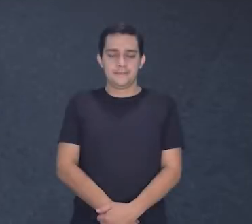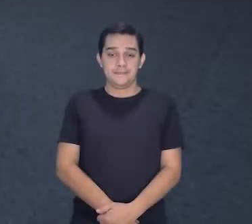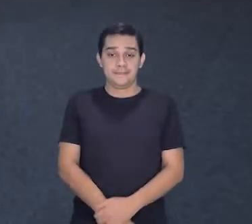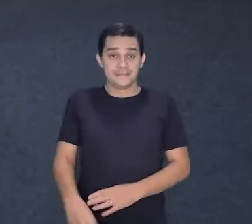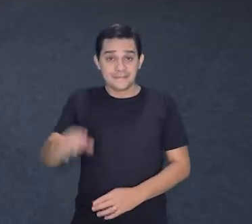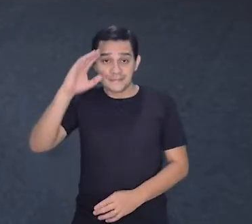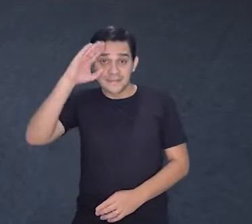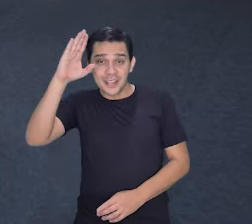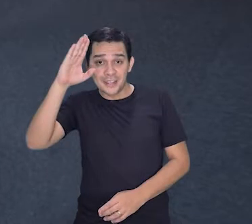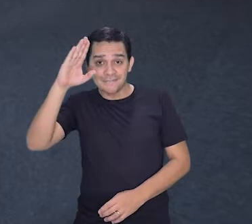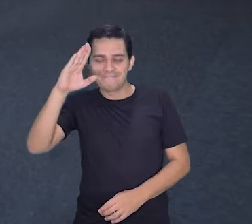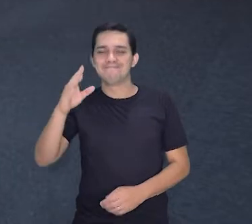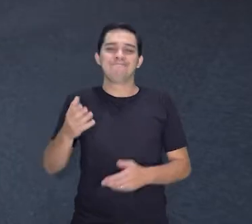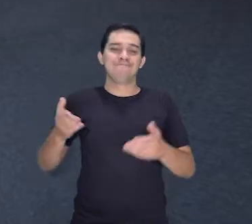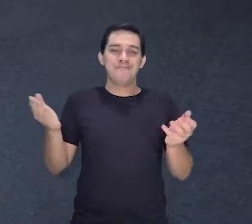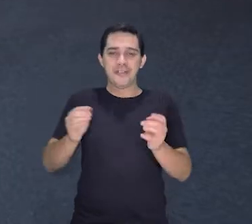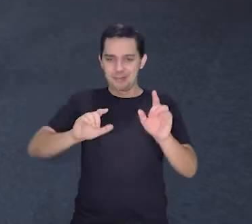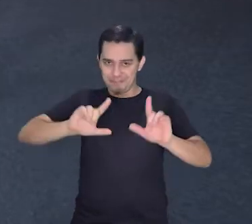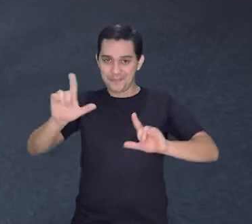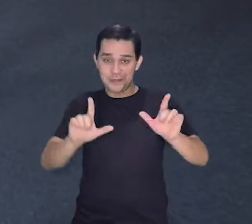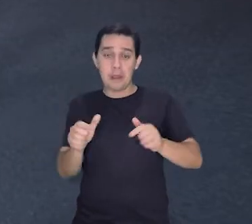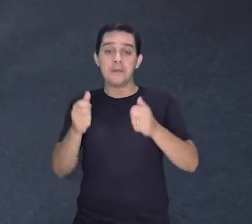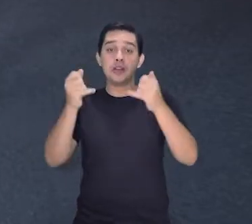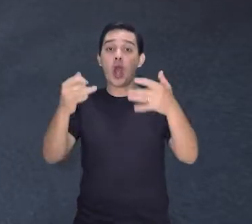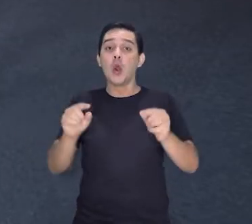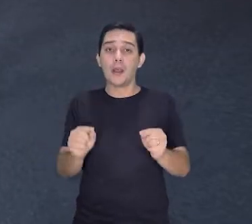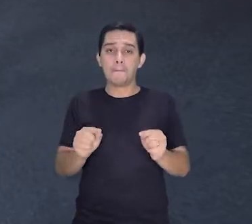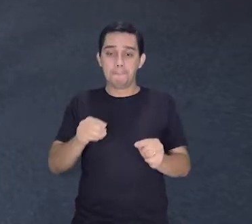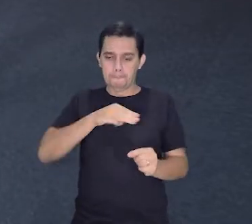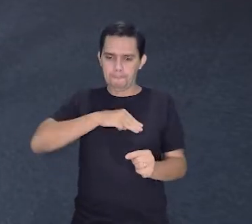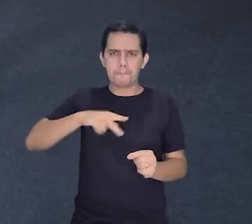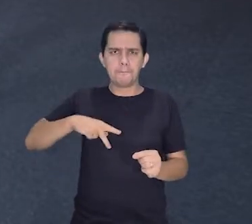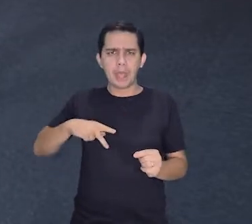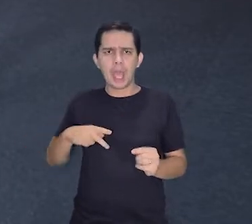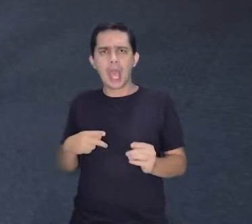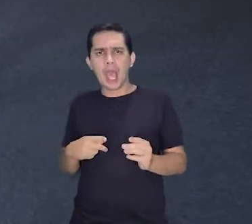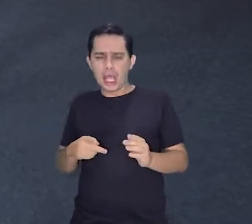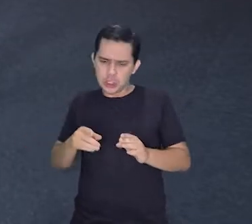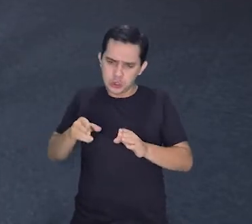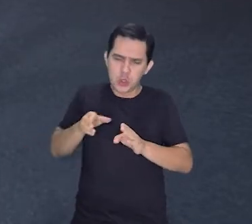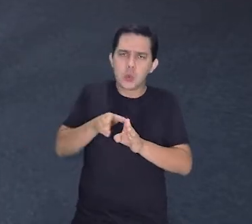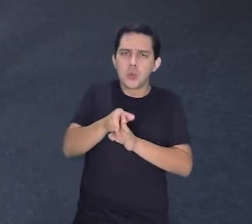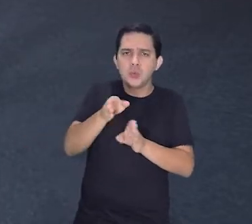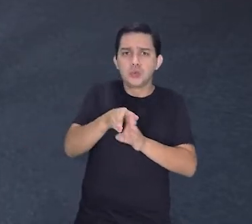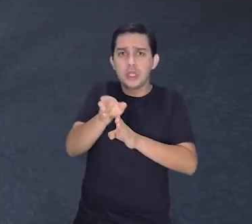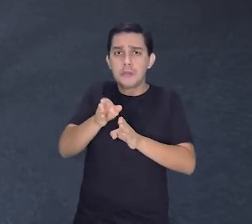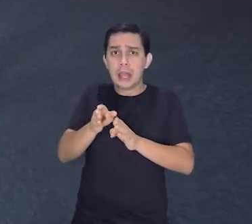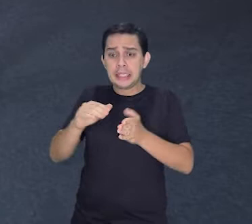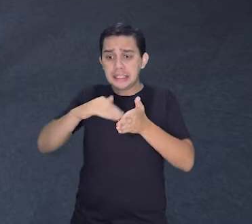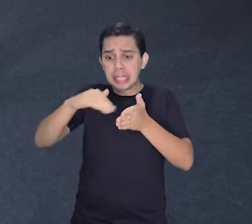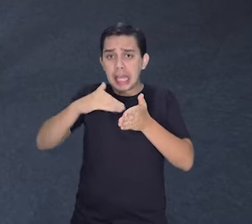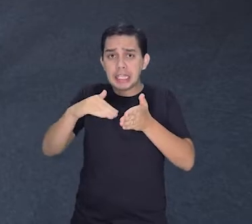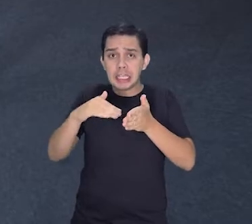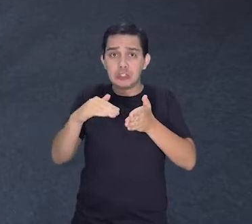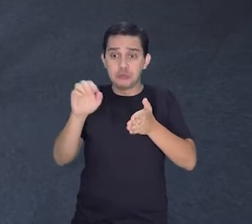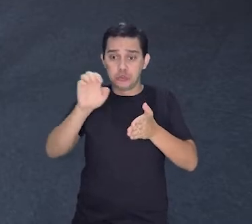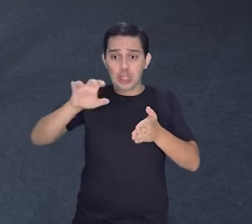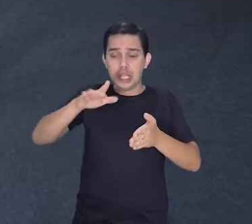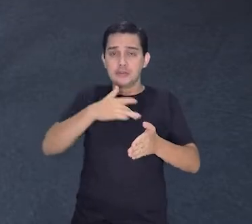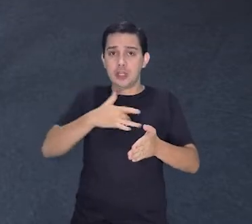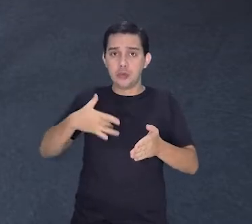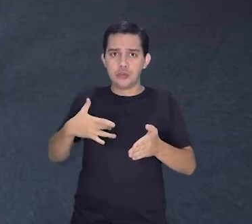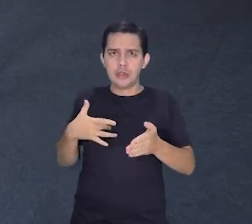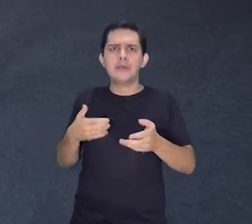Olá! Confira no programa de hoje a recomendação do MPRJ que foi acatada pela Secretaria de Estado de Saúde para que seja exigida